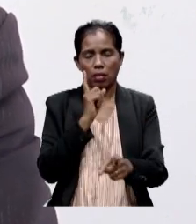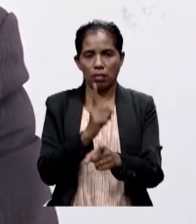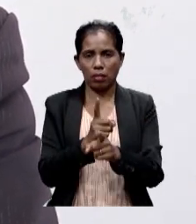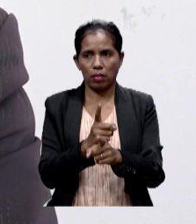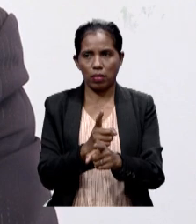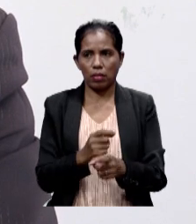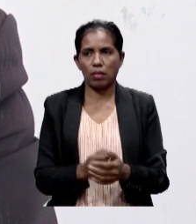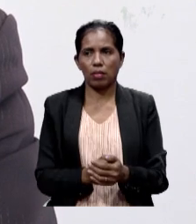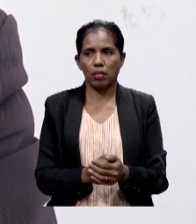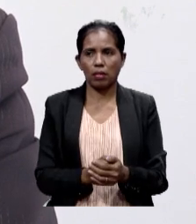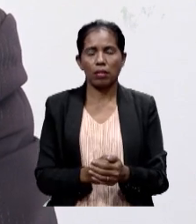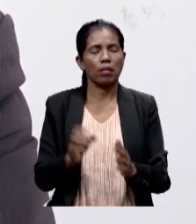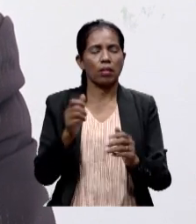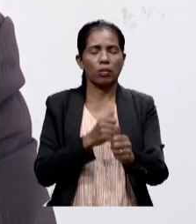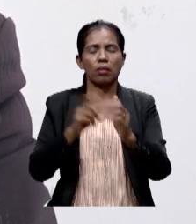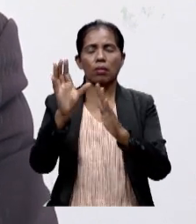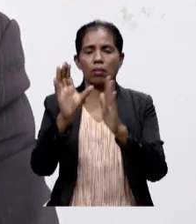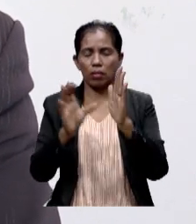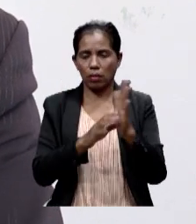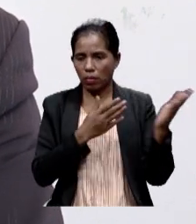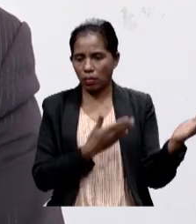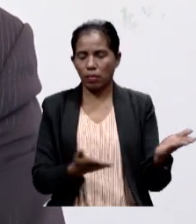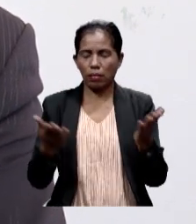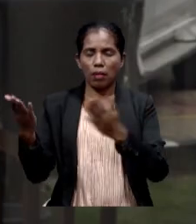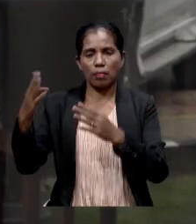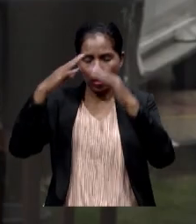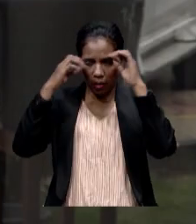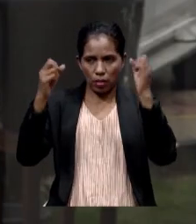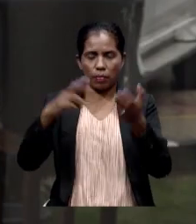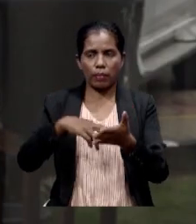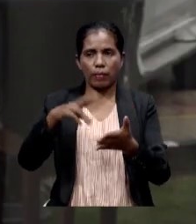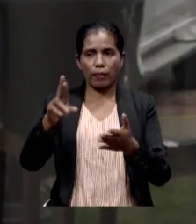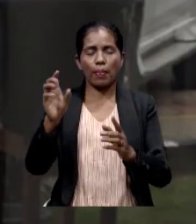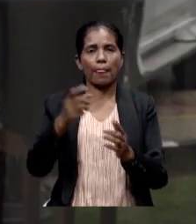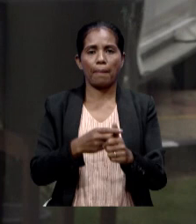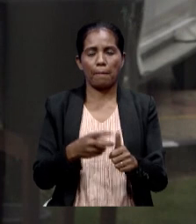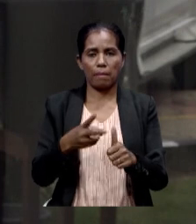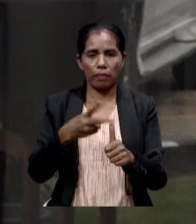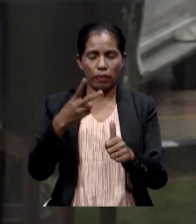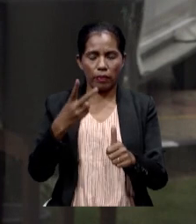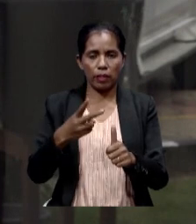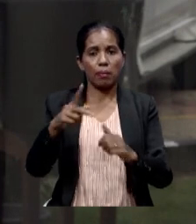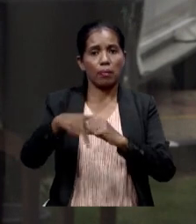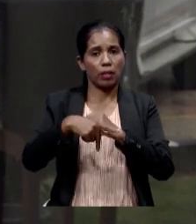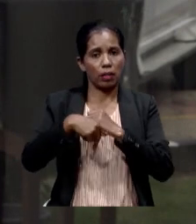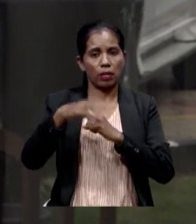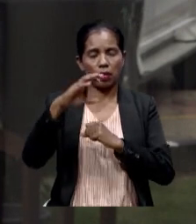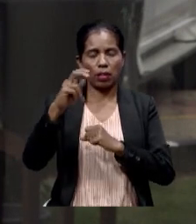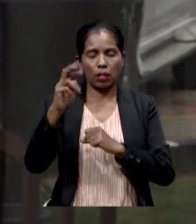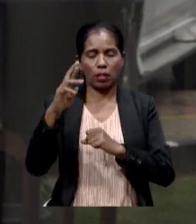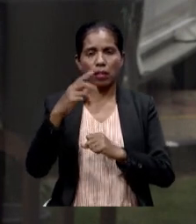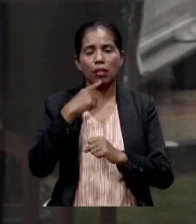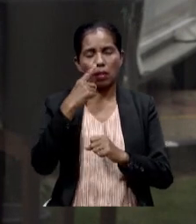la conforme constituição, haruka falei para o presidente, por um momento. Vice-chefe bancada Sanarte, patrocínio Fernandes